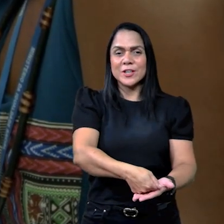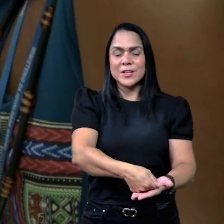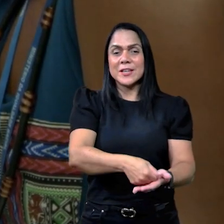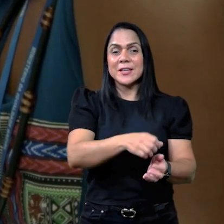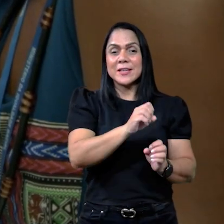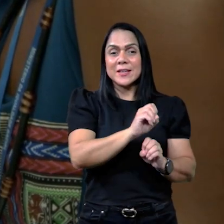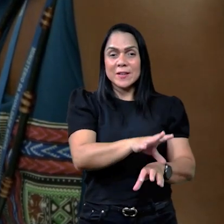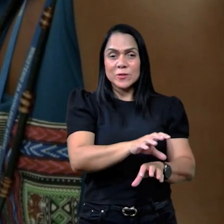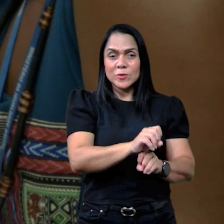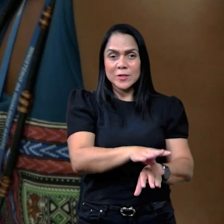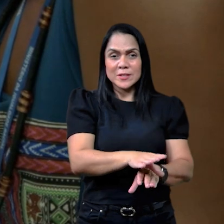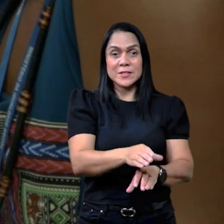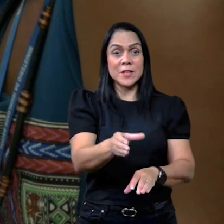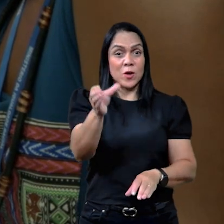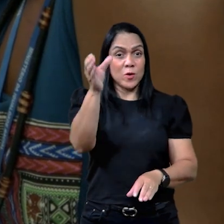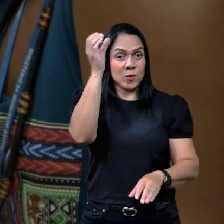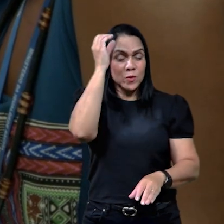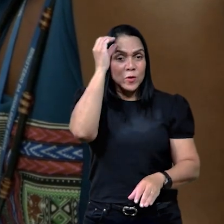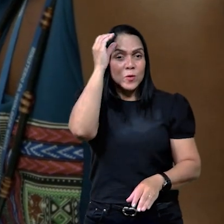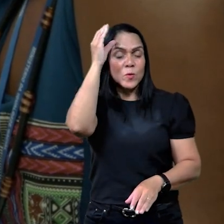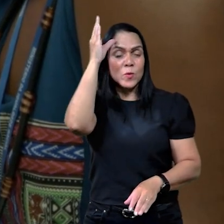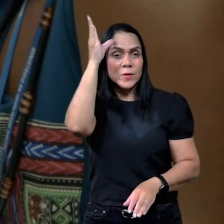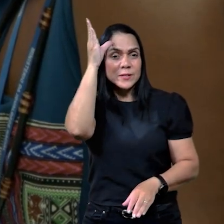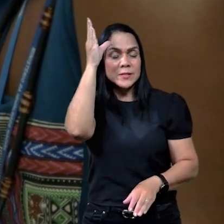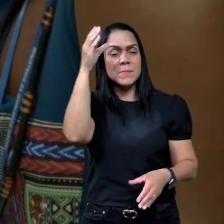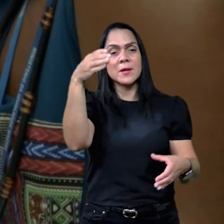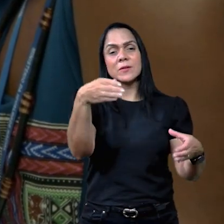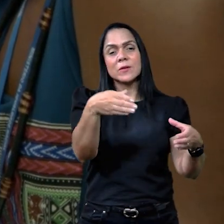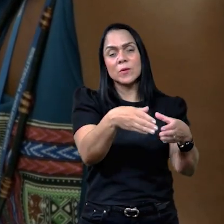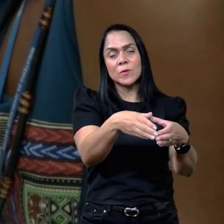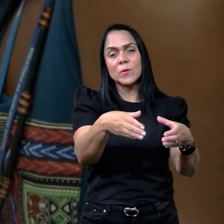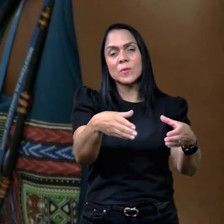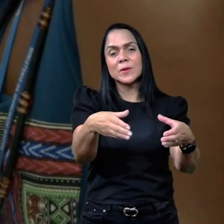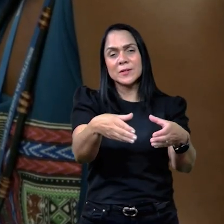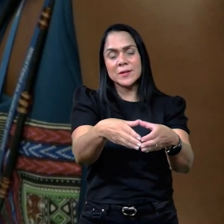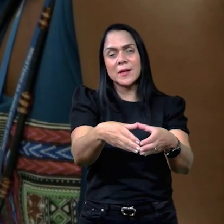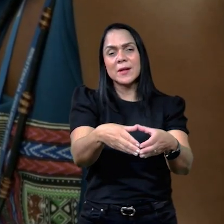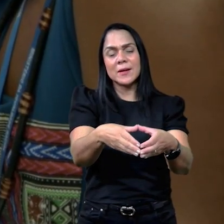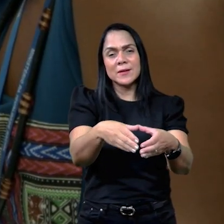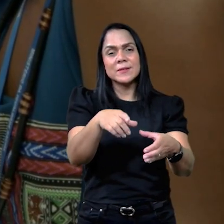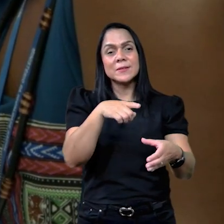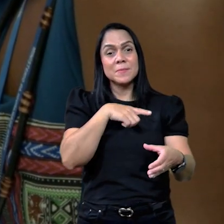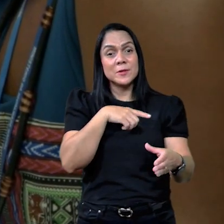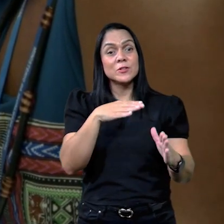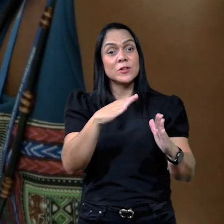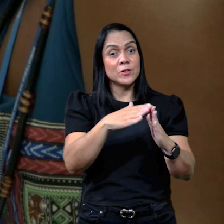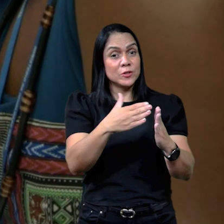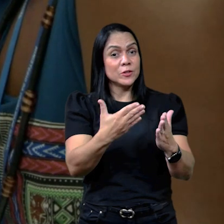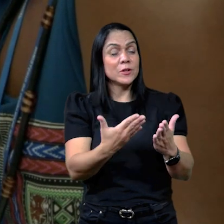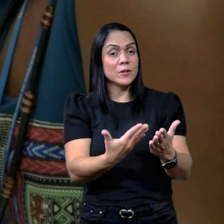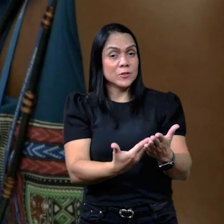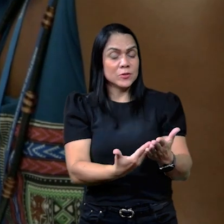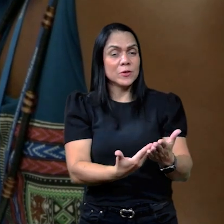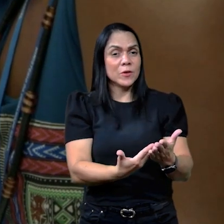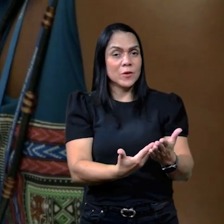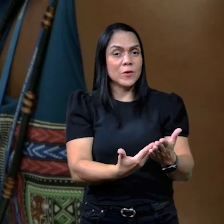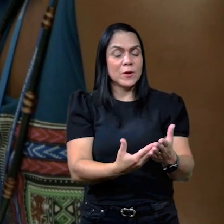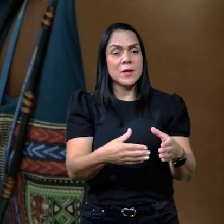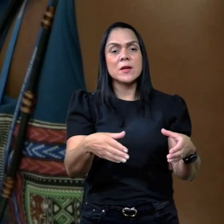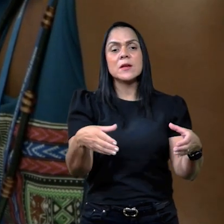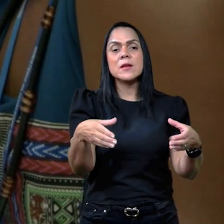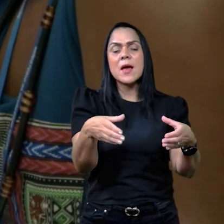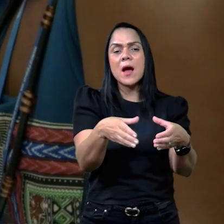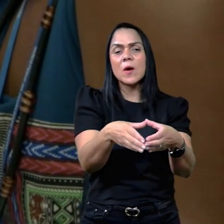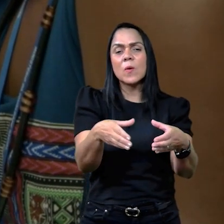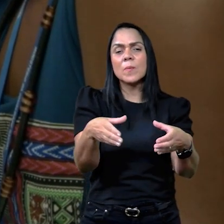educação que os conhecimentos das comunidades também estejam no currículo escolar. E as